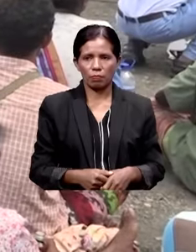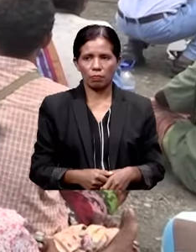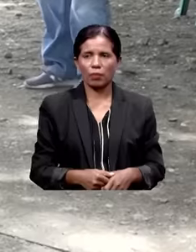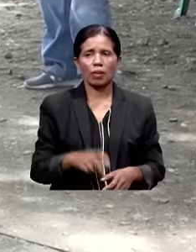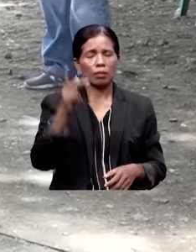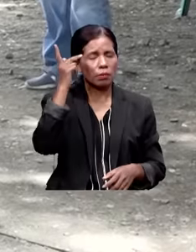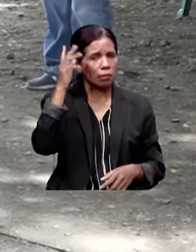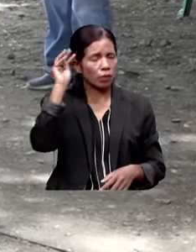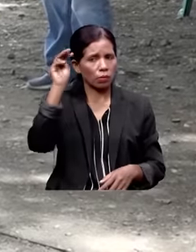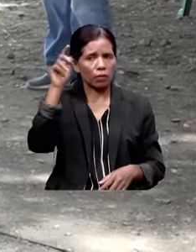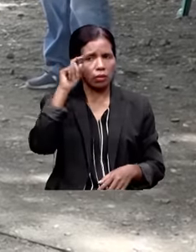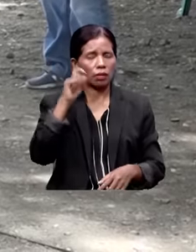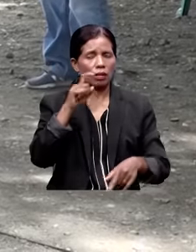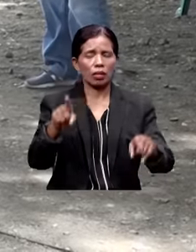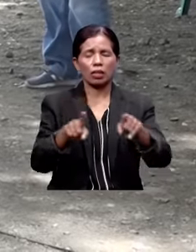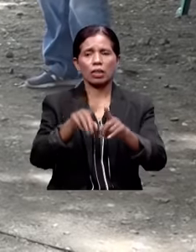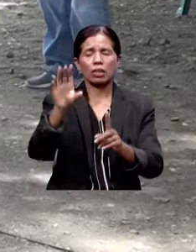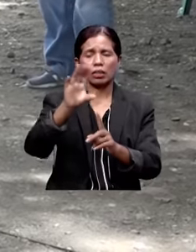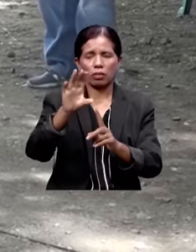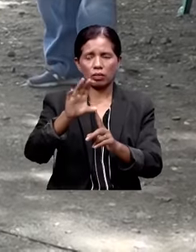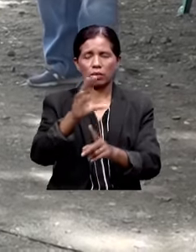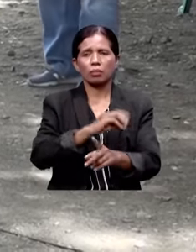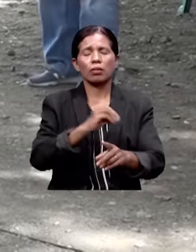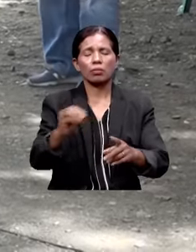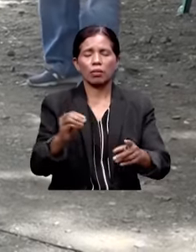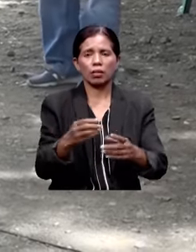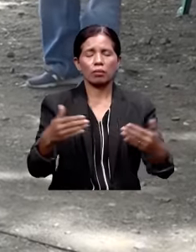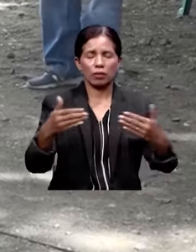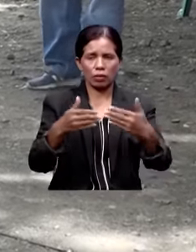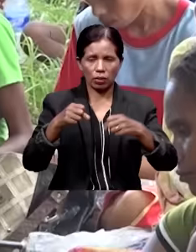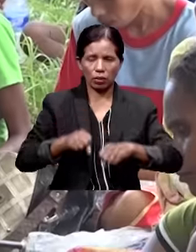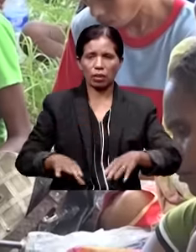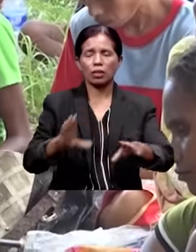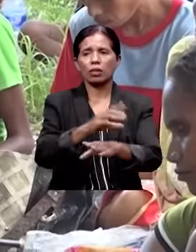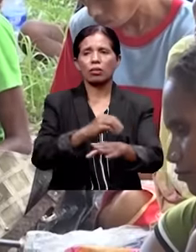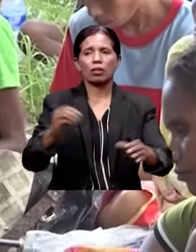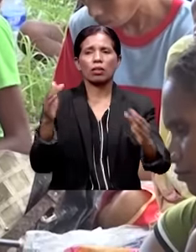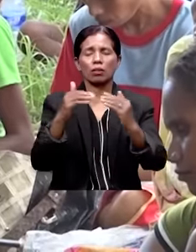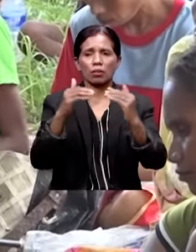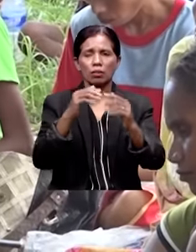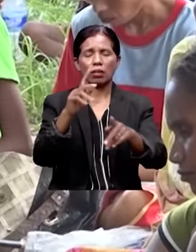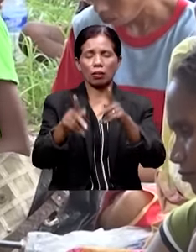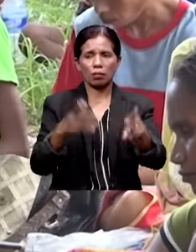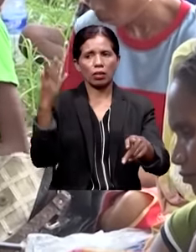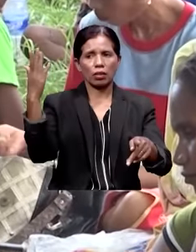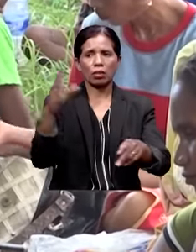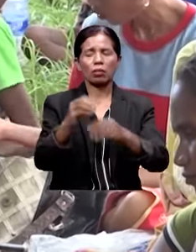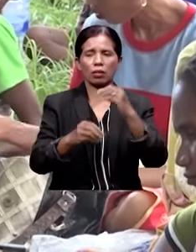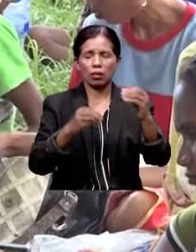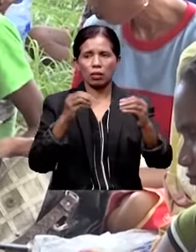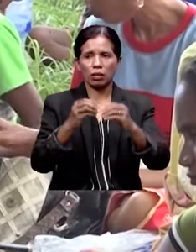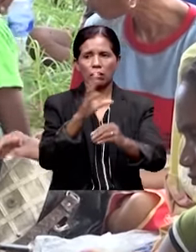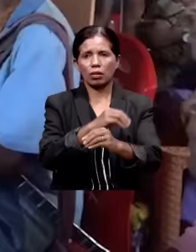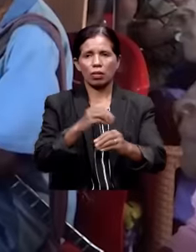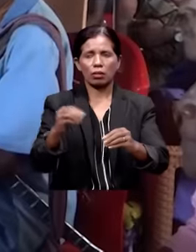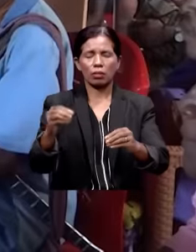Primeiro-ministro Karel Hassan Nagusmão no Darsefi negociador principal fronteira terrestre no marítima, ao diálogo com a comunidade e a Nactuca, relaciona com a polêmica